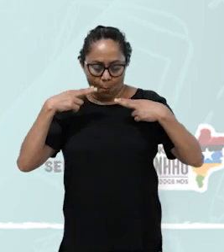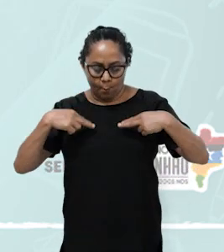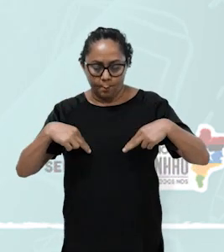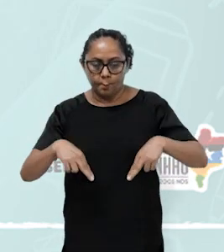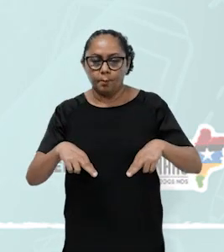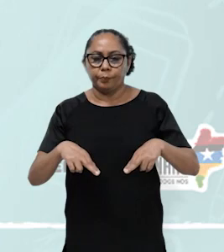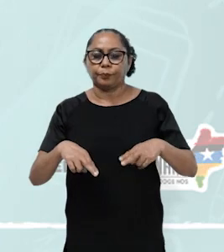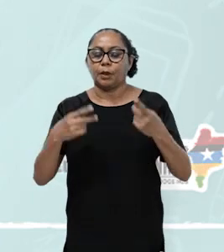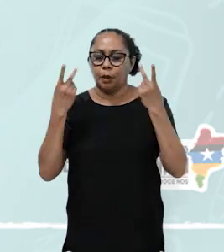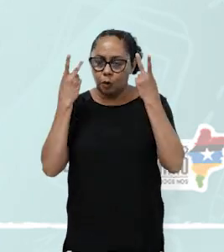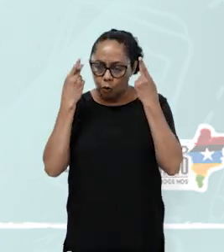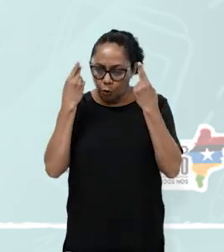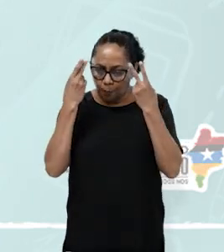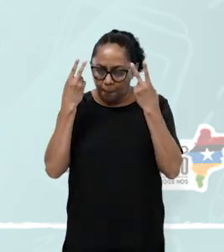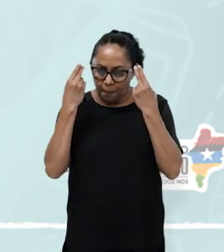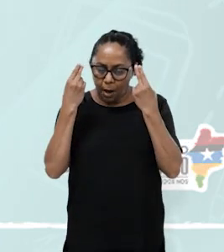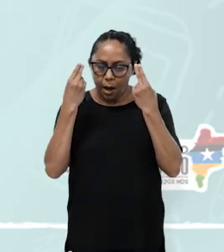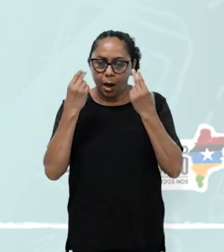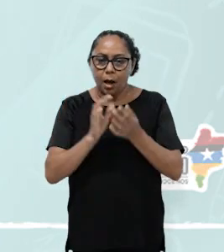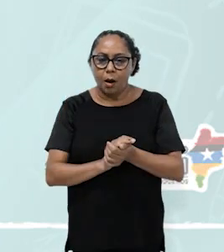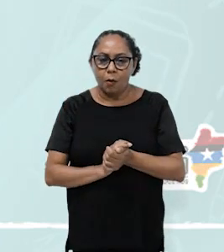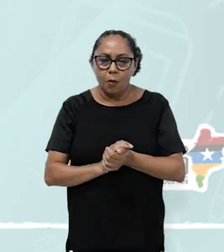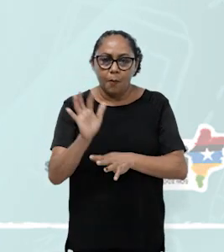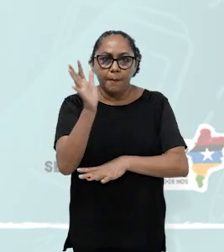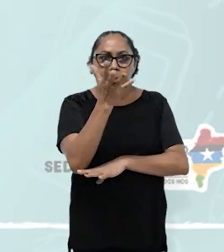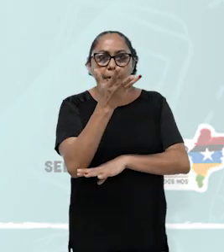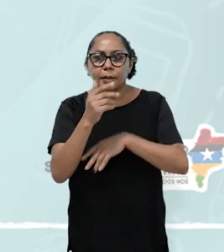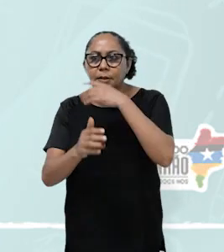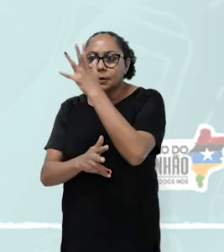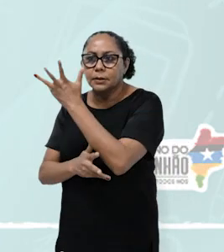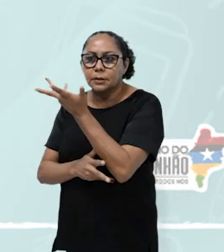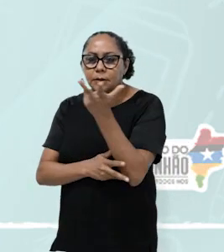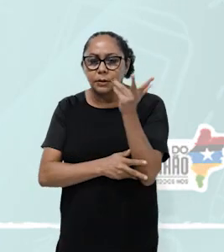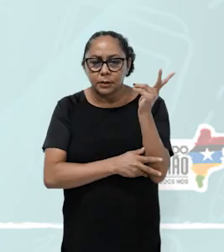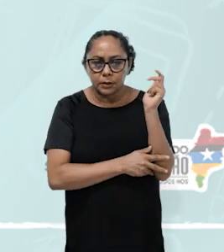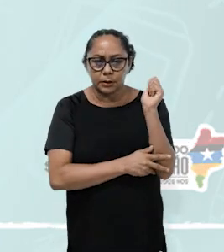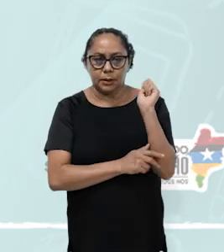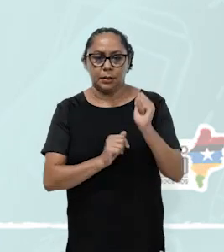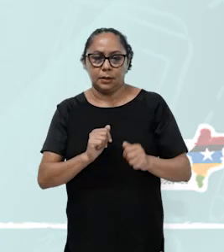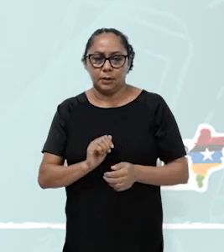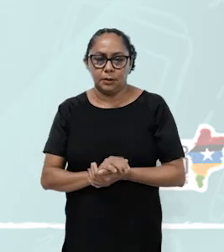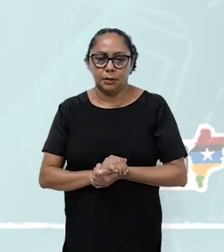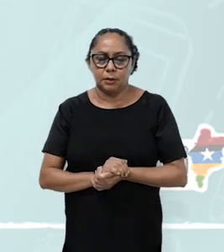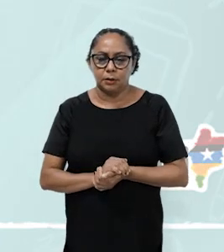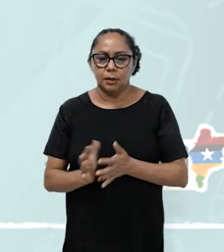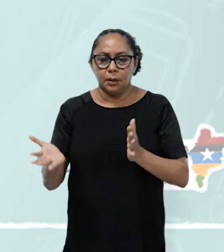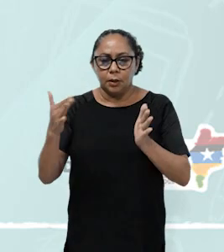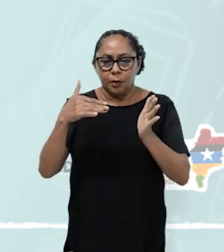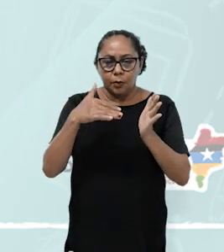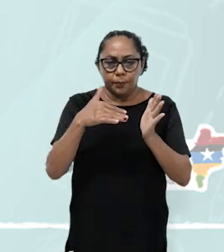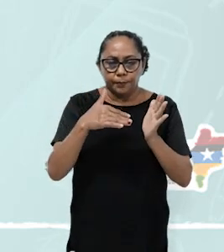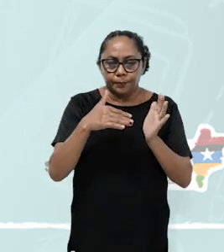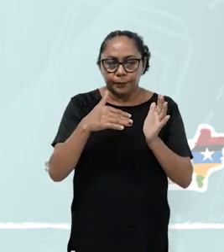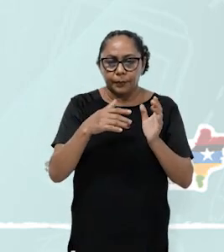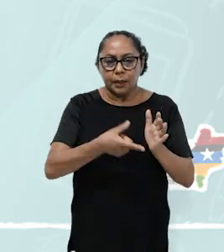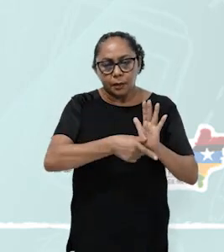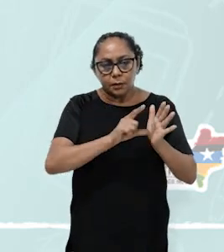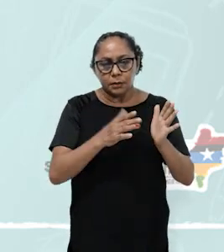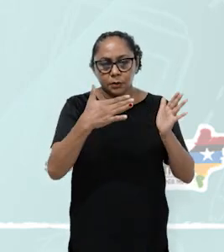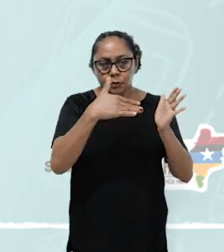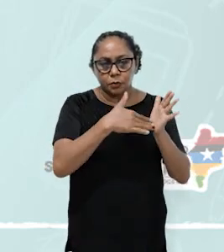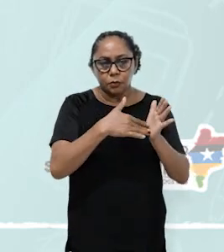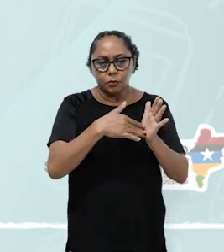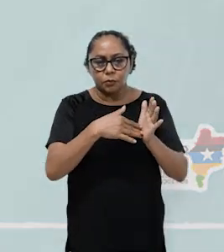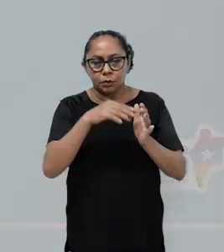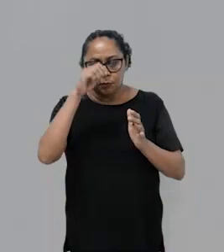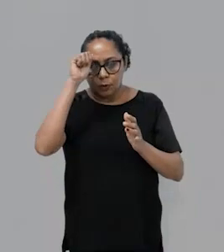nesse período. Paisagens. Aí a gente parte para o nosso penúltimo artista, que é um cara chamado Paul, se